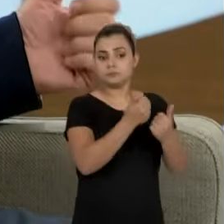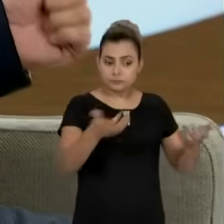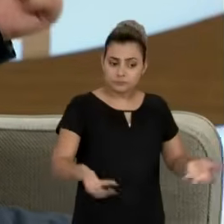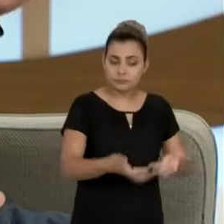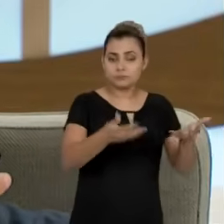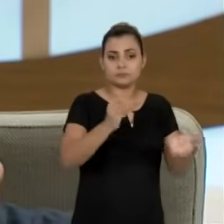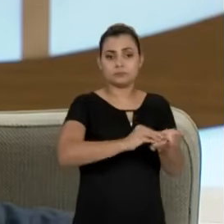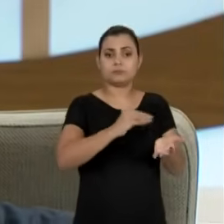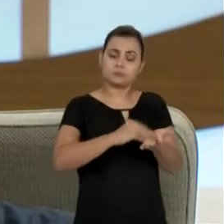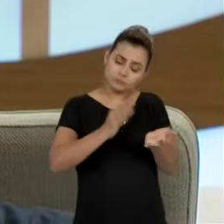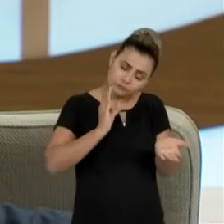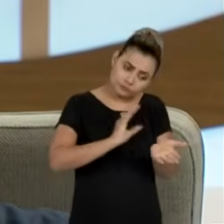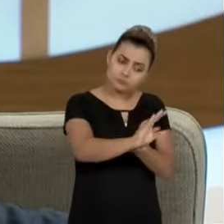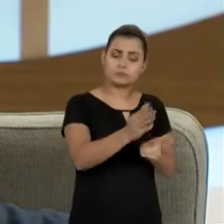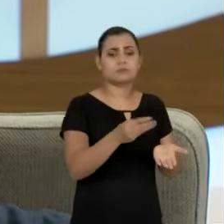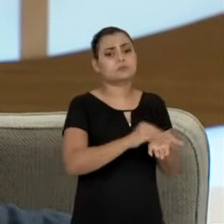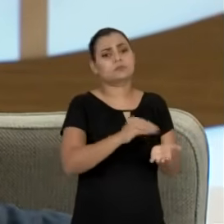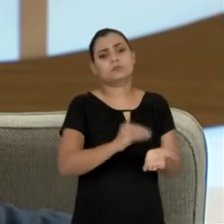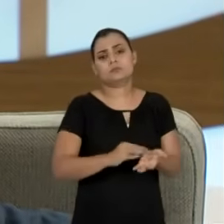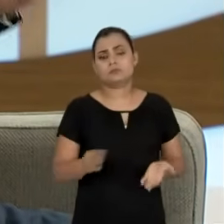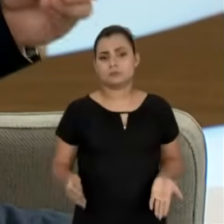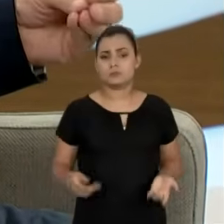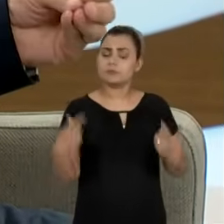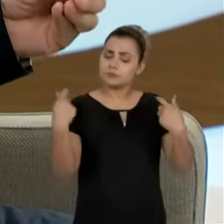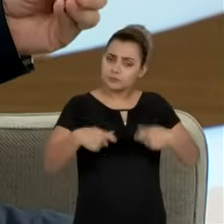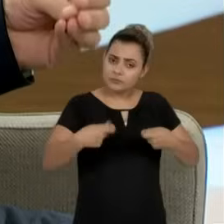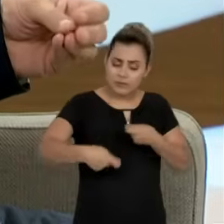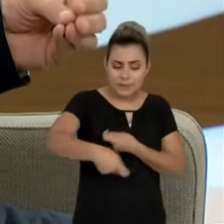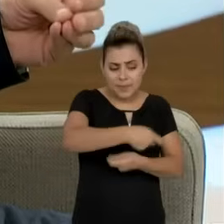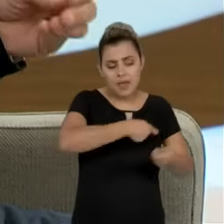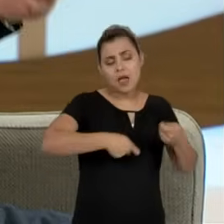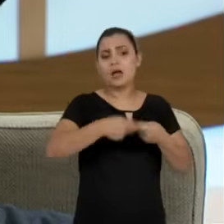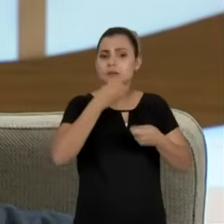incentivo, tem que existir, o mercado tem que estar